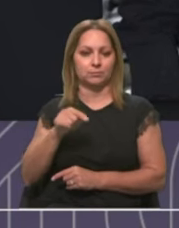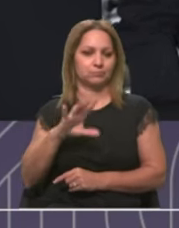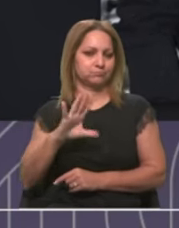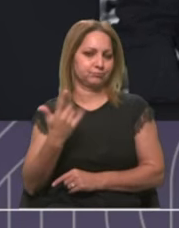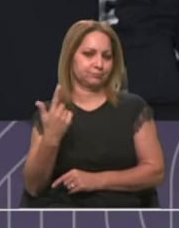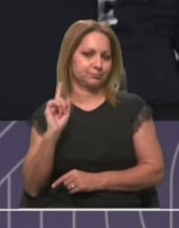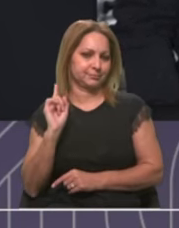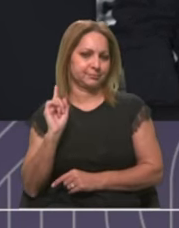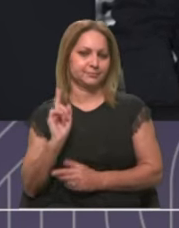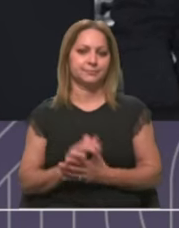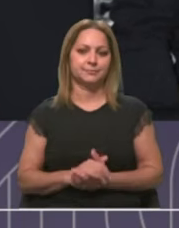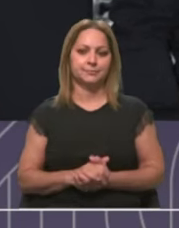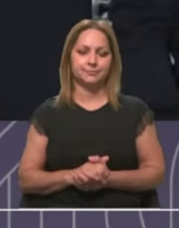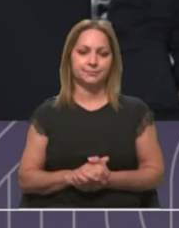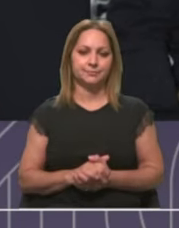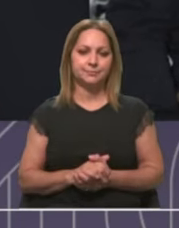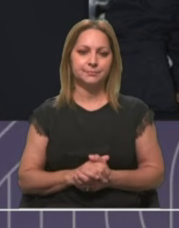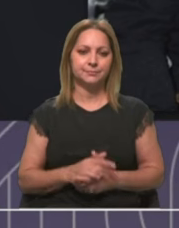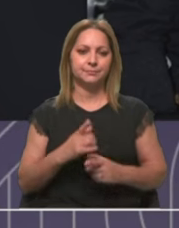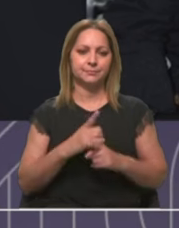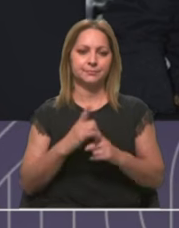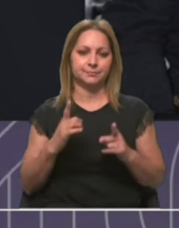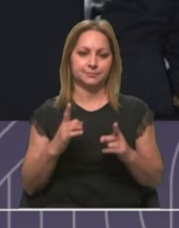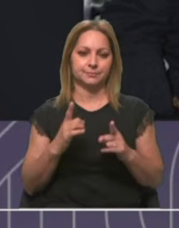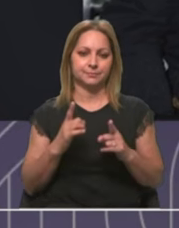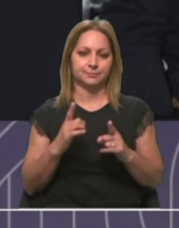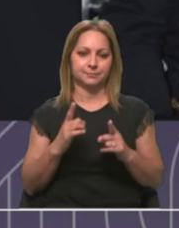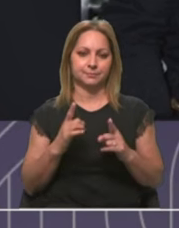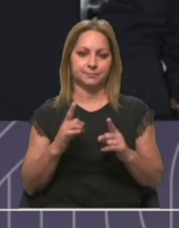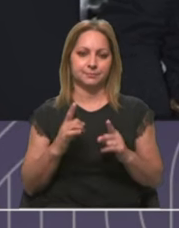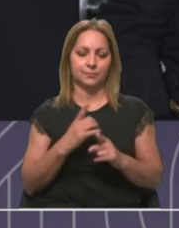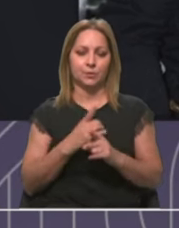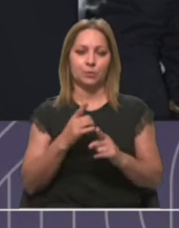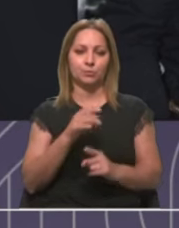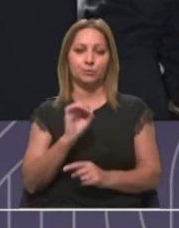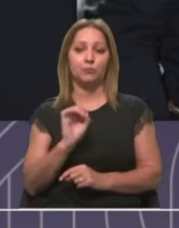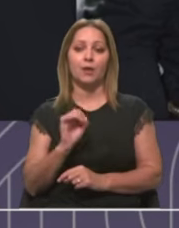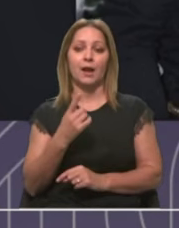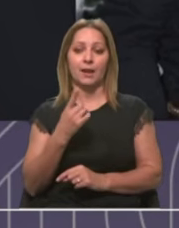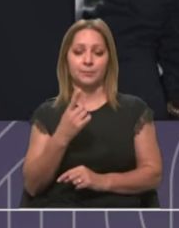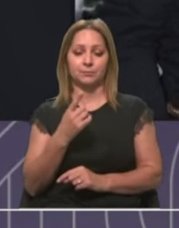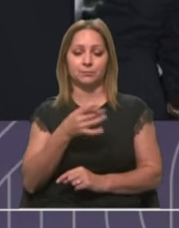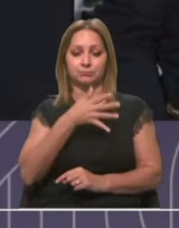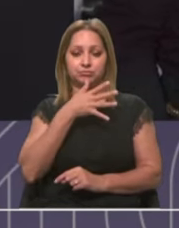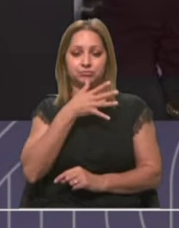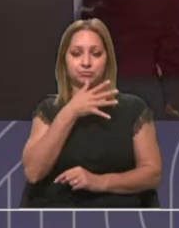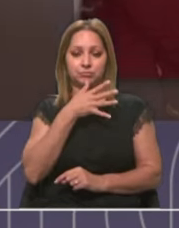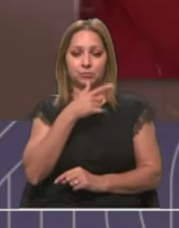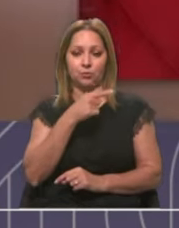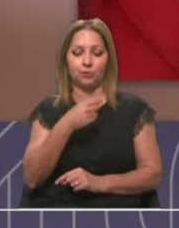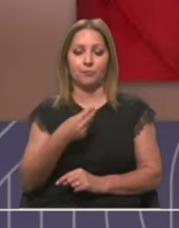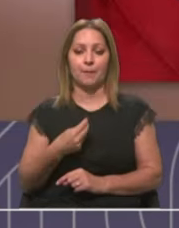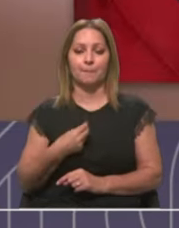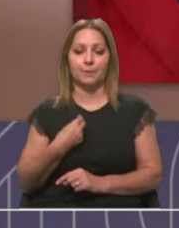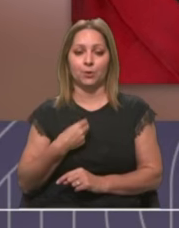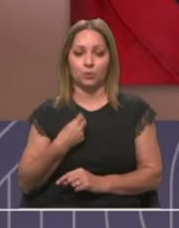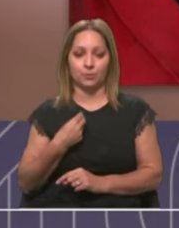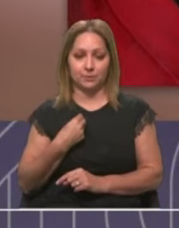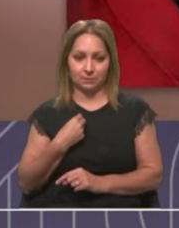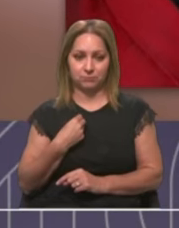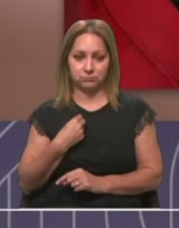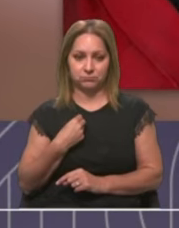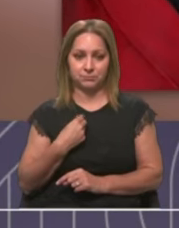aconteceria. Porquê? Porque foi muito rápido as declarações. Houve uma preocupação